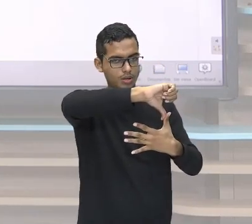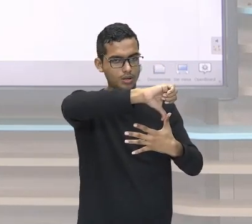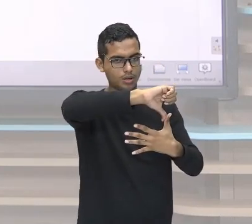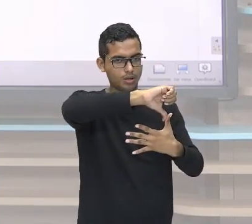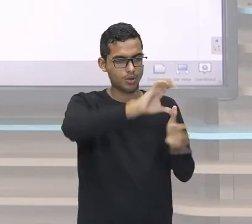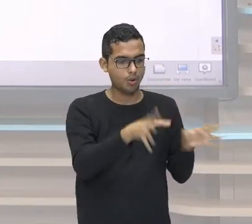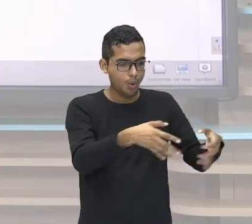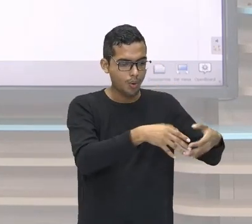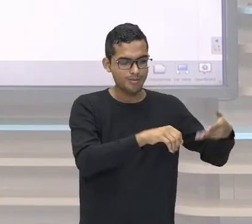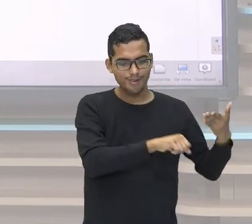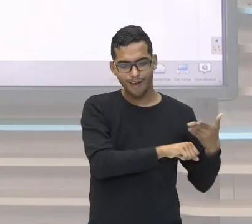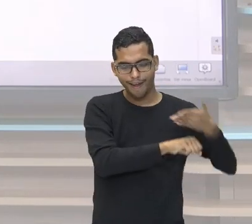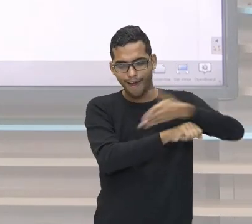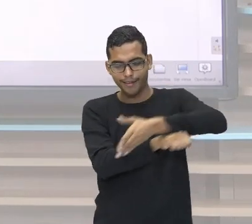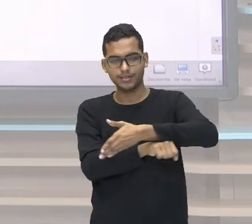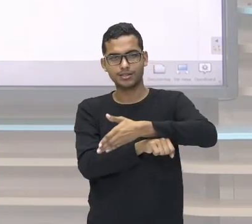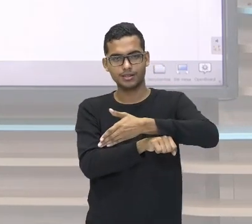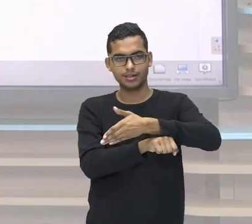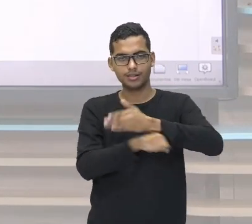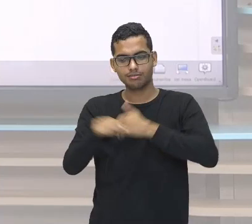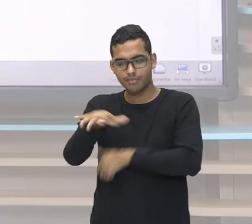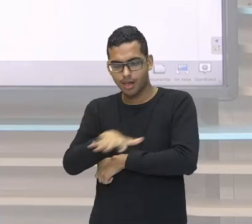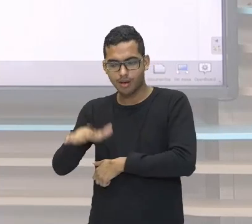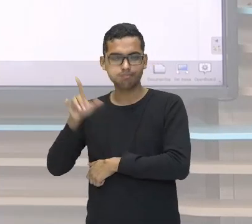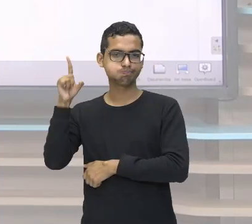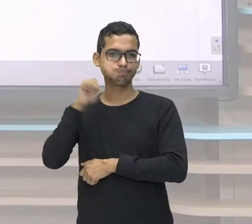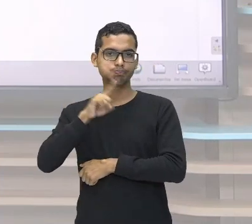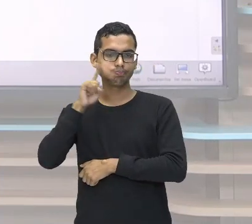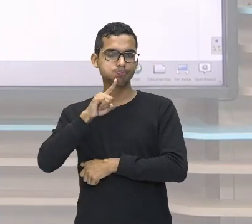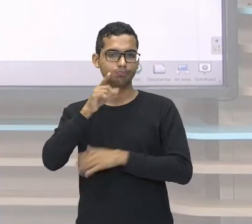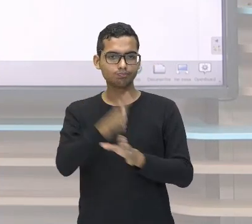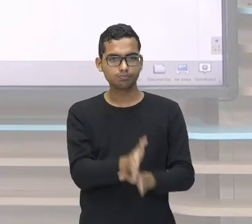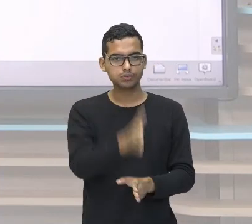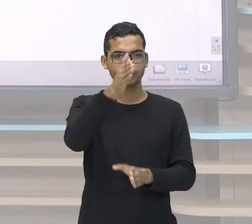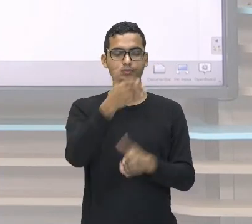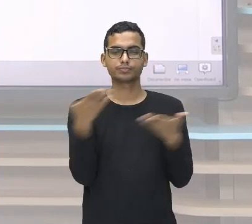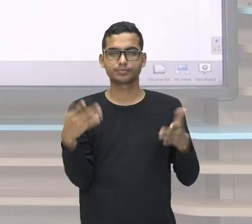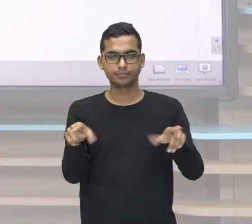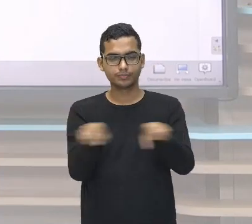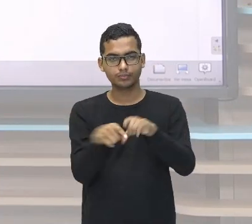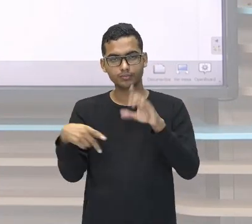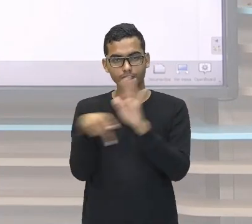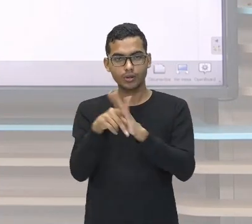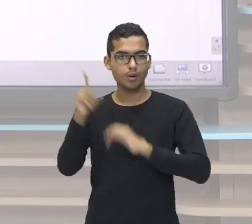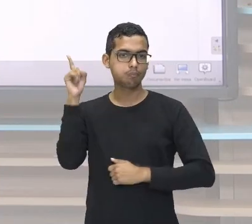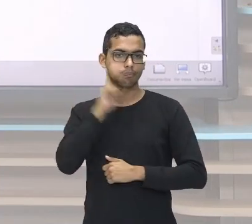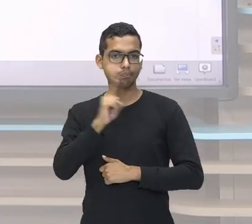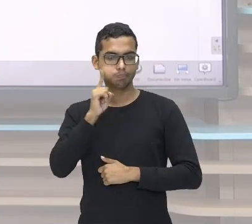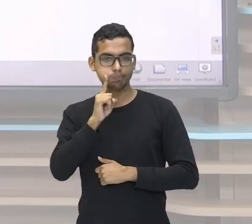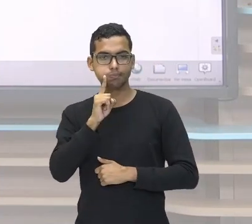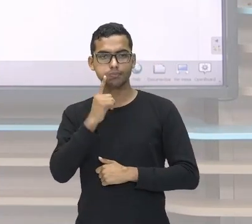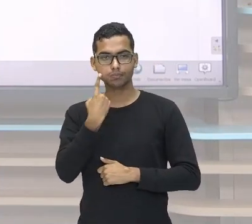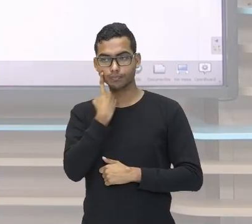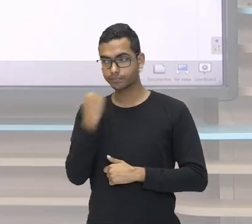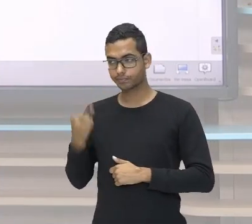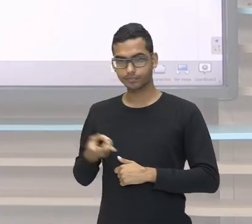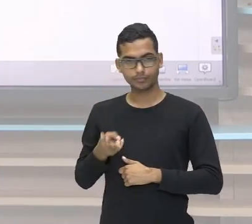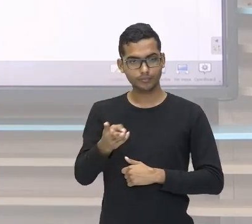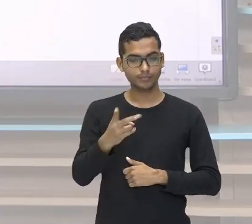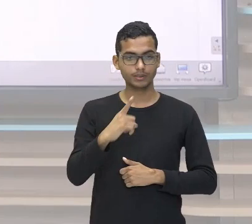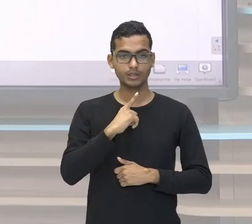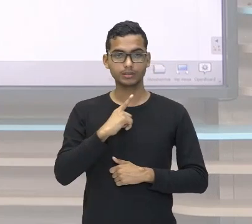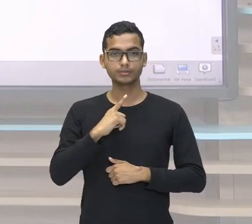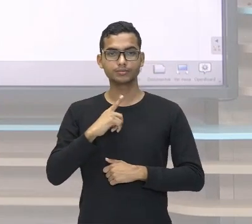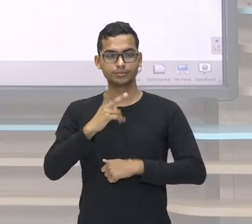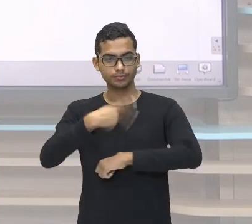Então, em todos os blocos dos quais os Estados Unidos fazem parte, sempre vai haver países que estão